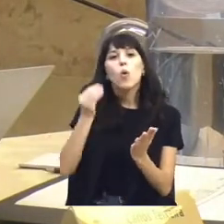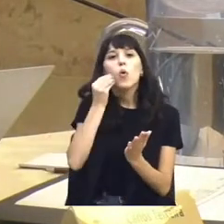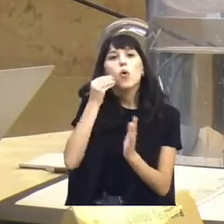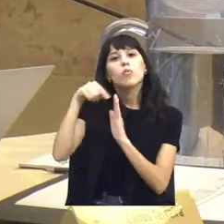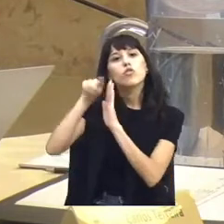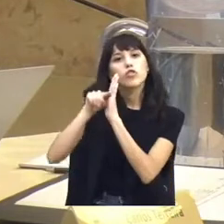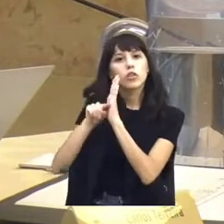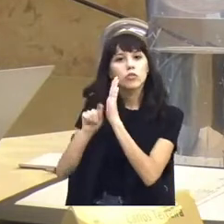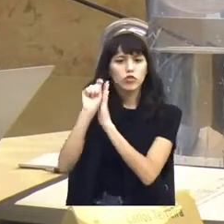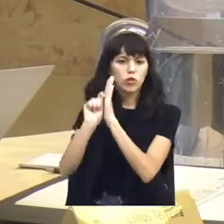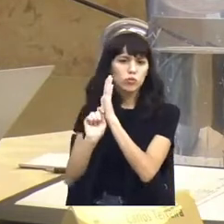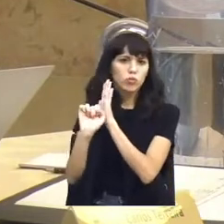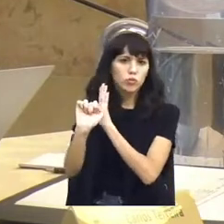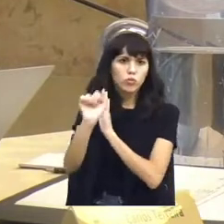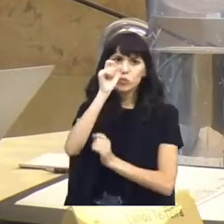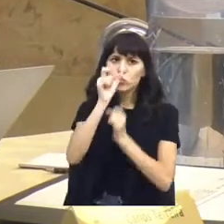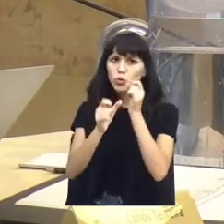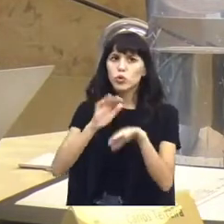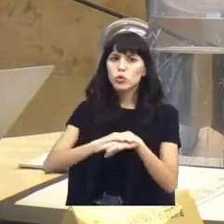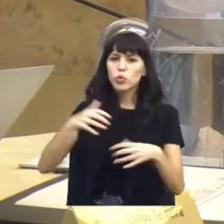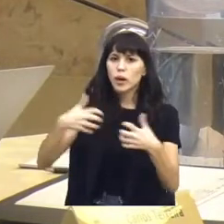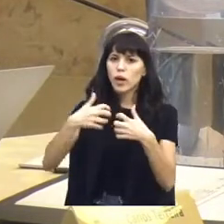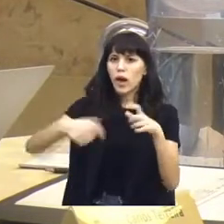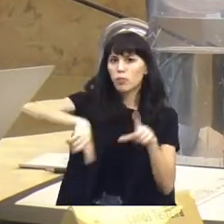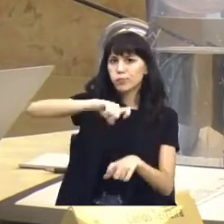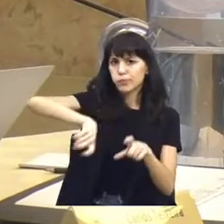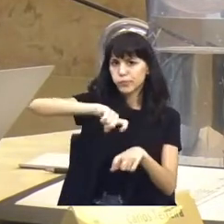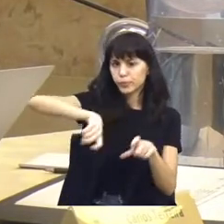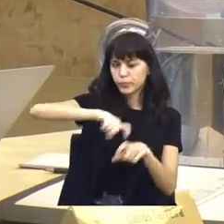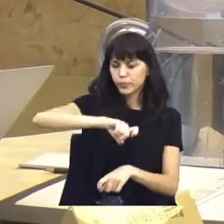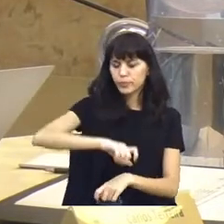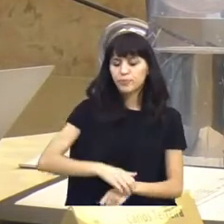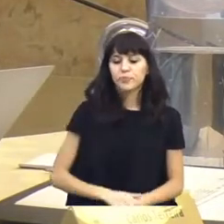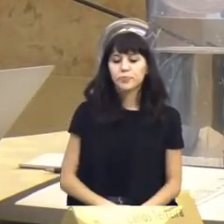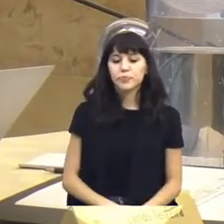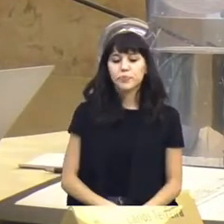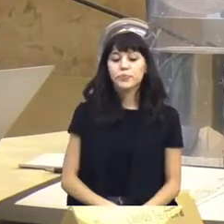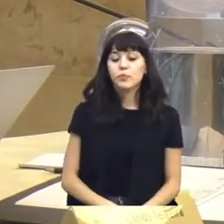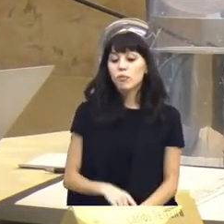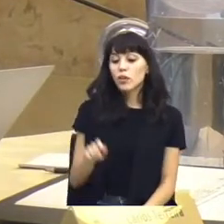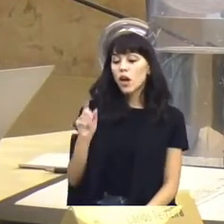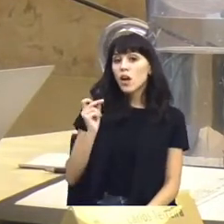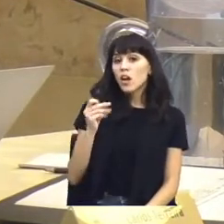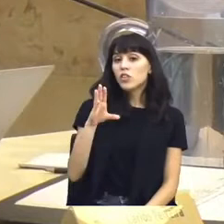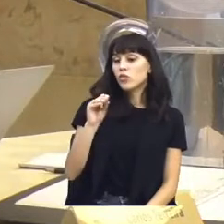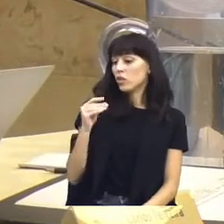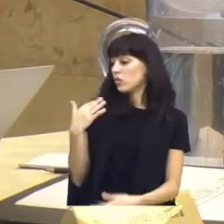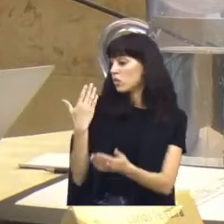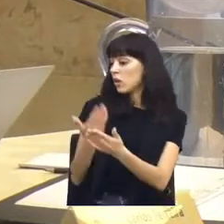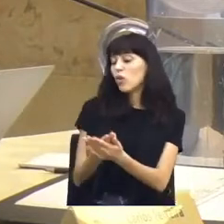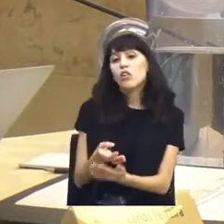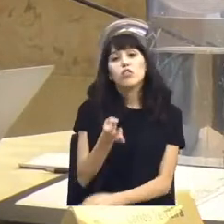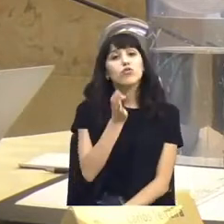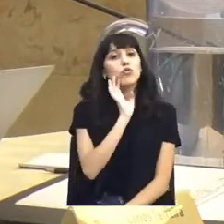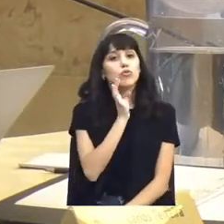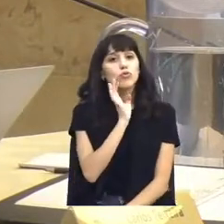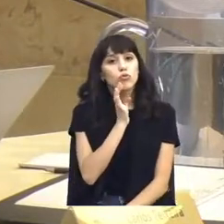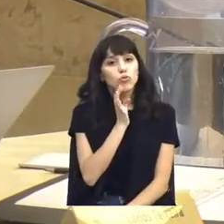dos refugiados ora durante a última década a verdade é que nós fomos assistindo